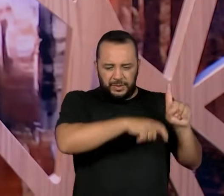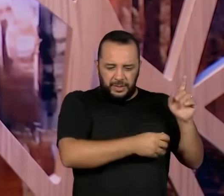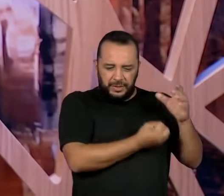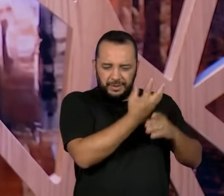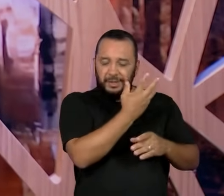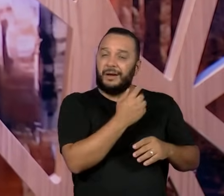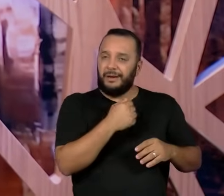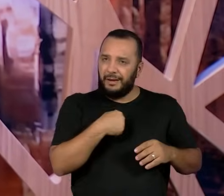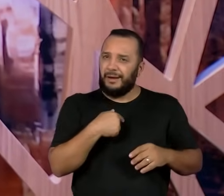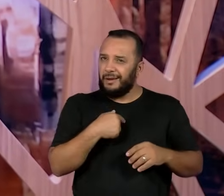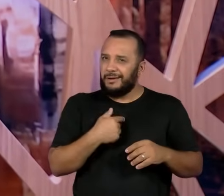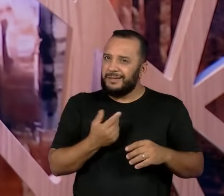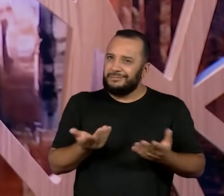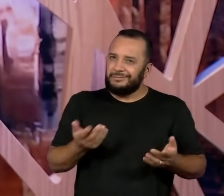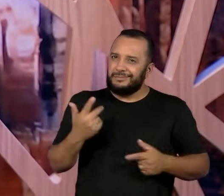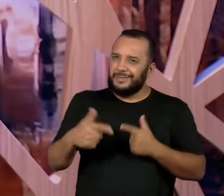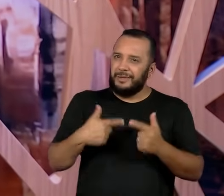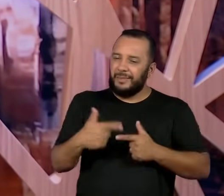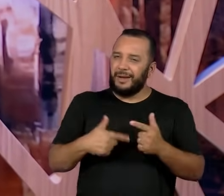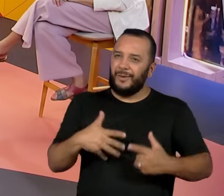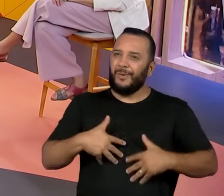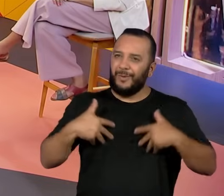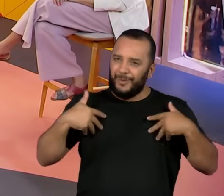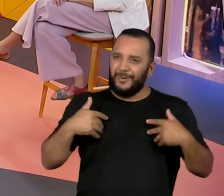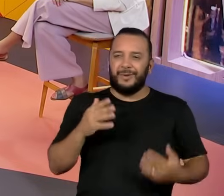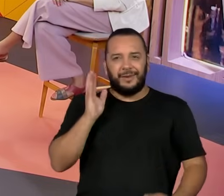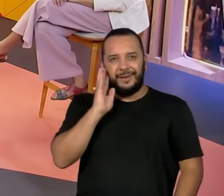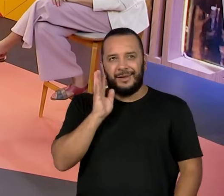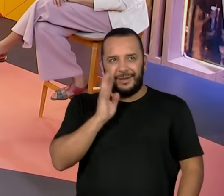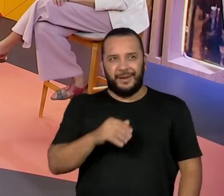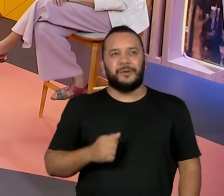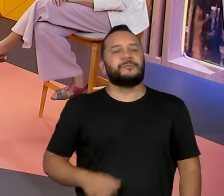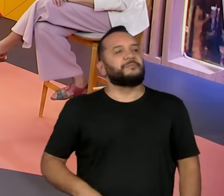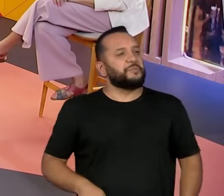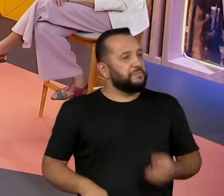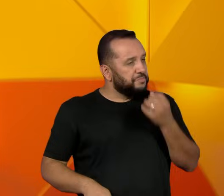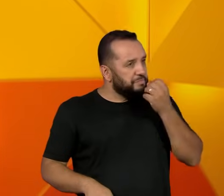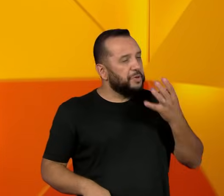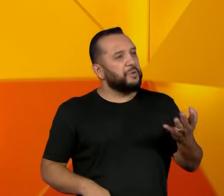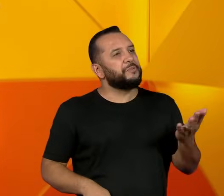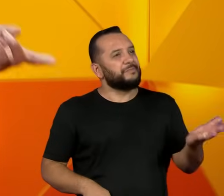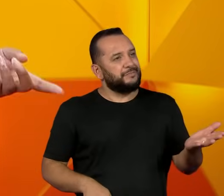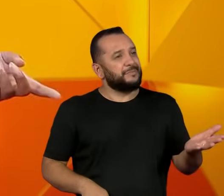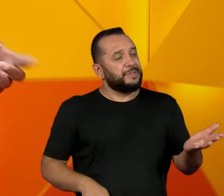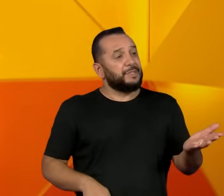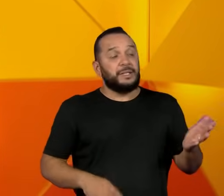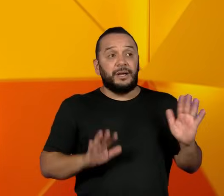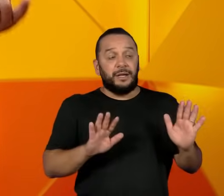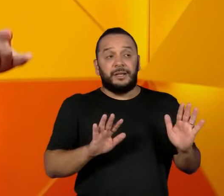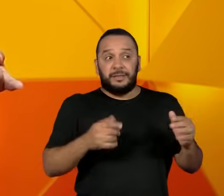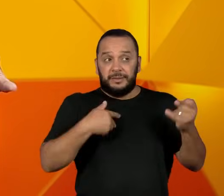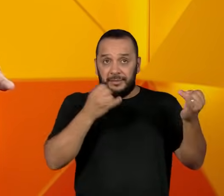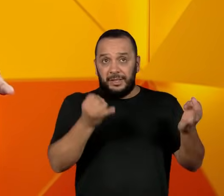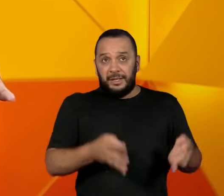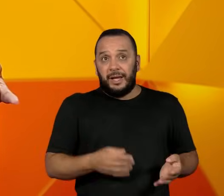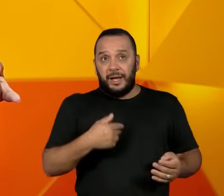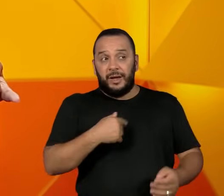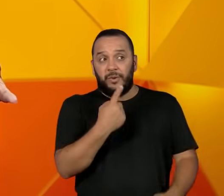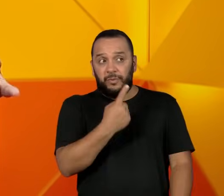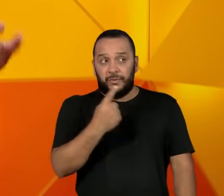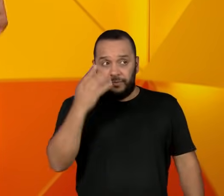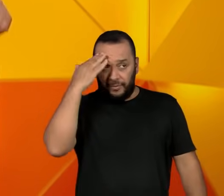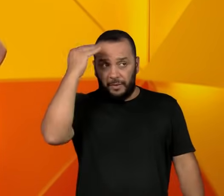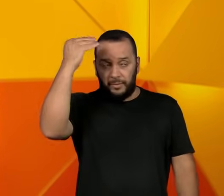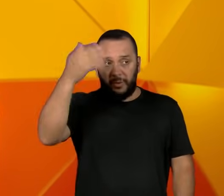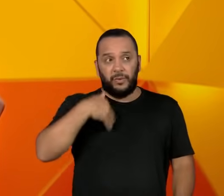muito orgulho de fazer. Que faz. É muito legal. A Nicho 54, que bacana. Que tal se a gente falasse de mais um dos sucessos